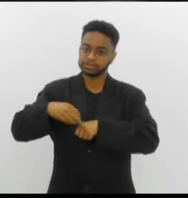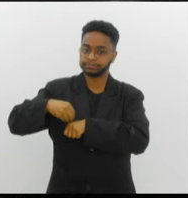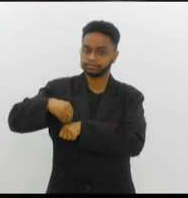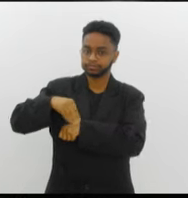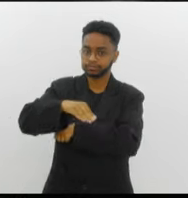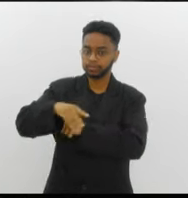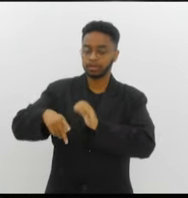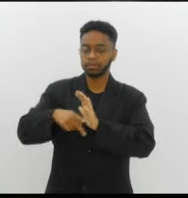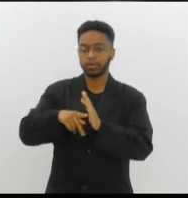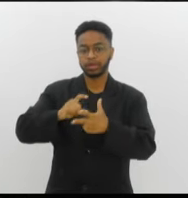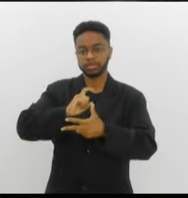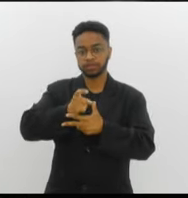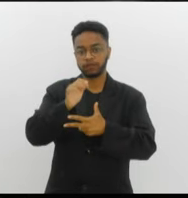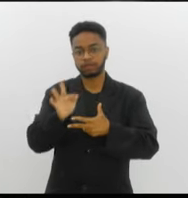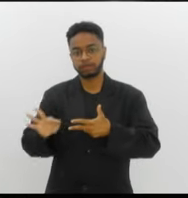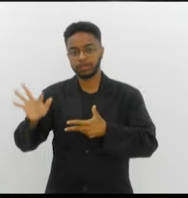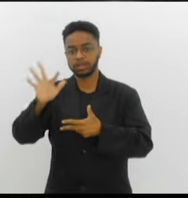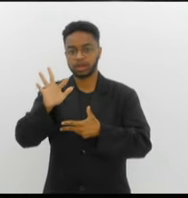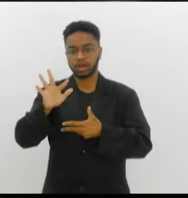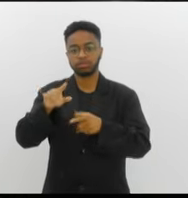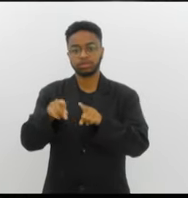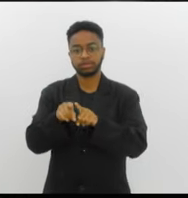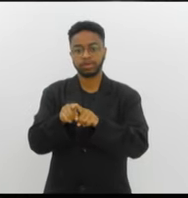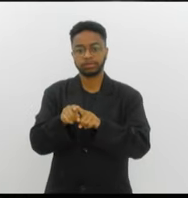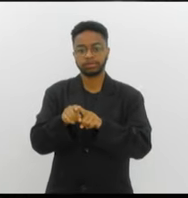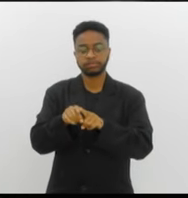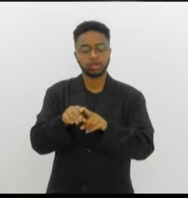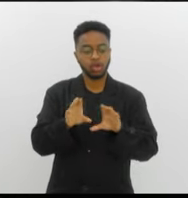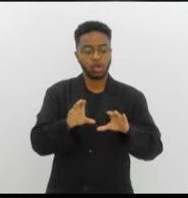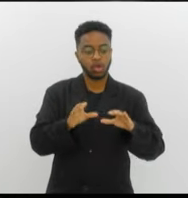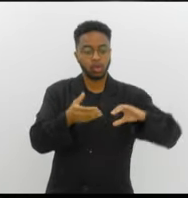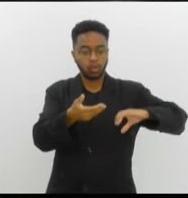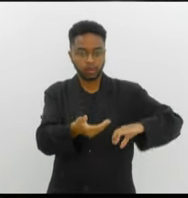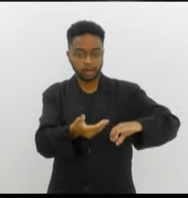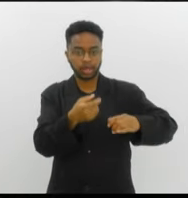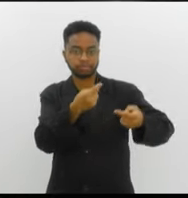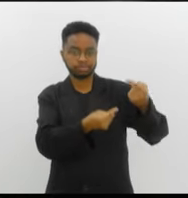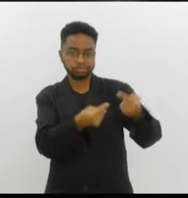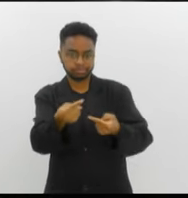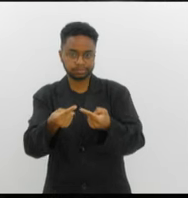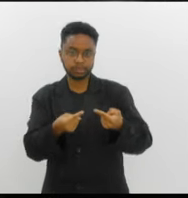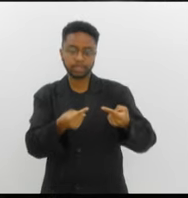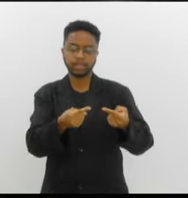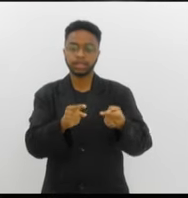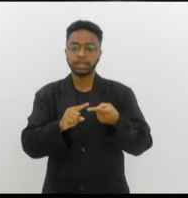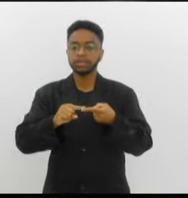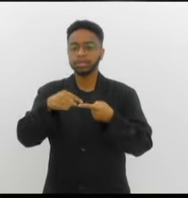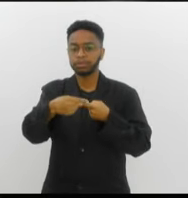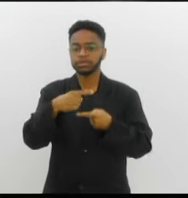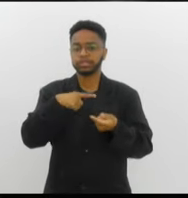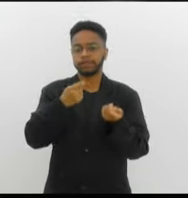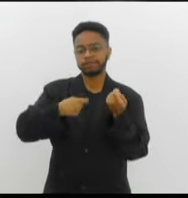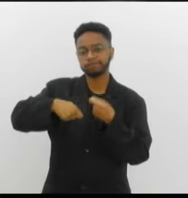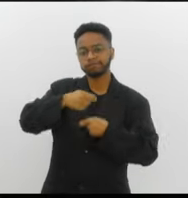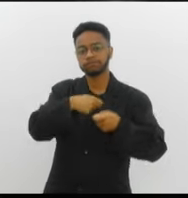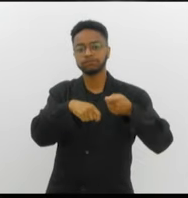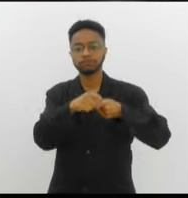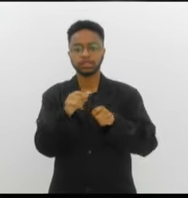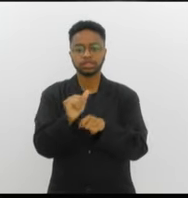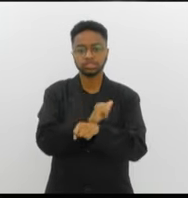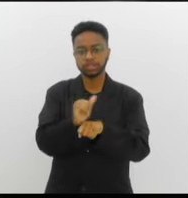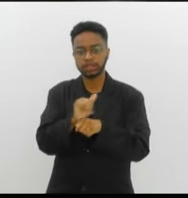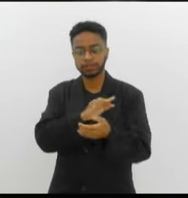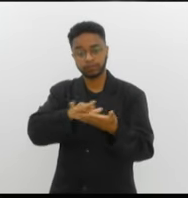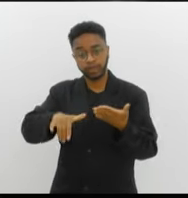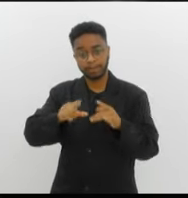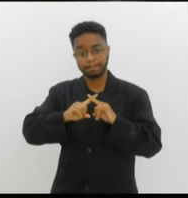do Executivo Federal ao Congresso Nacional, por um volume muito grande de renegociações, mas